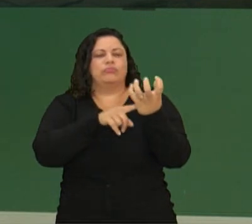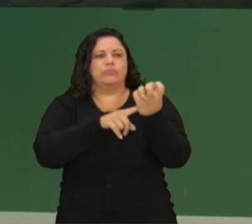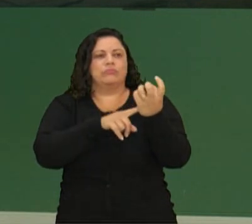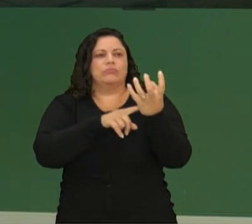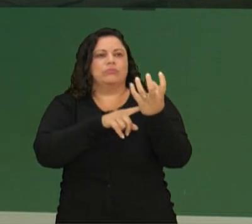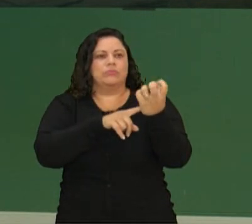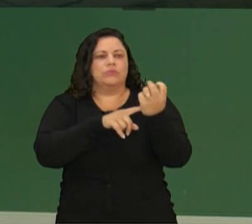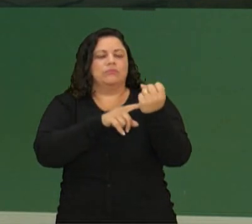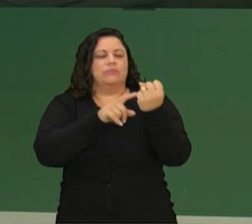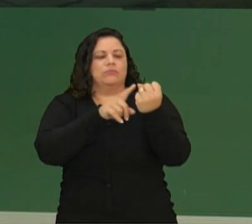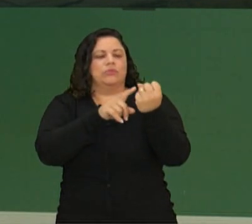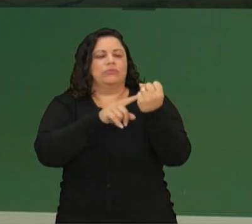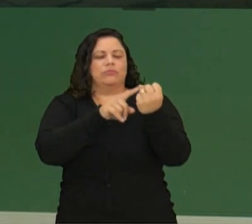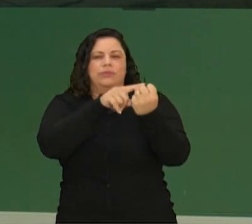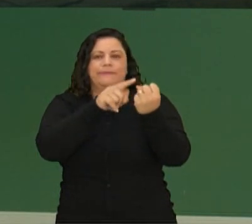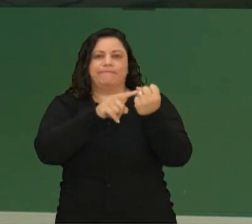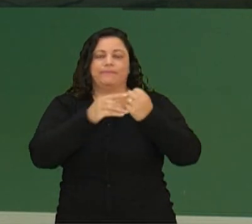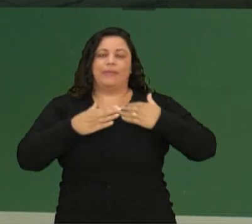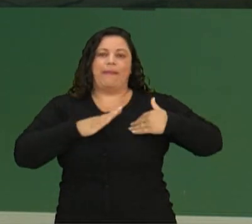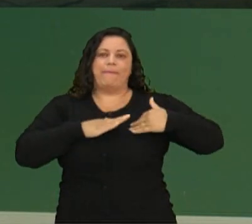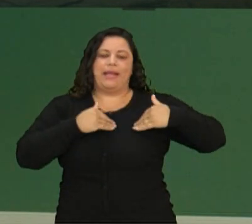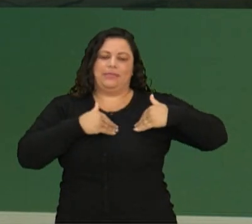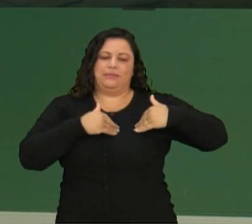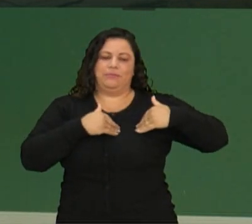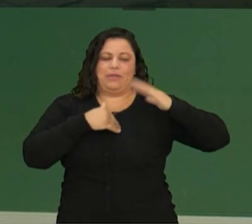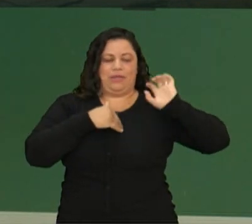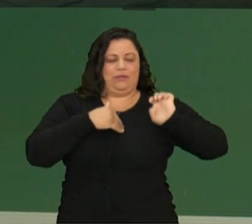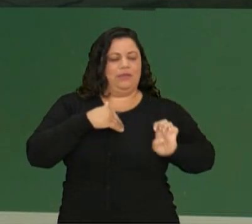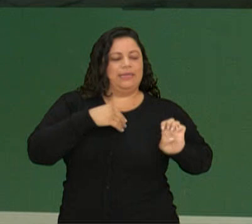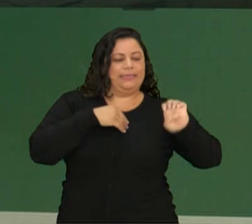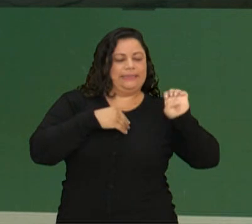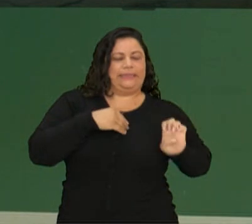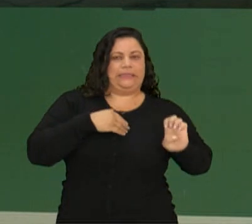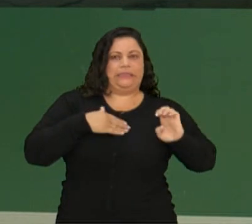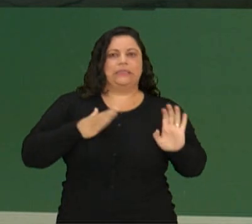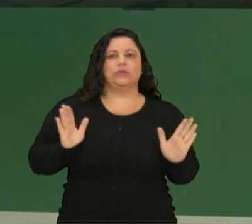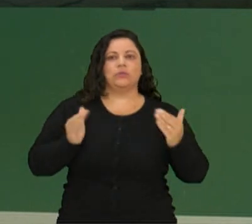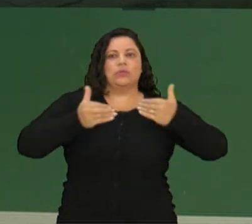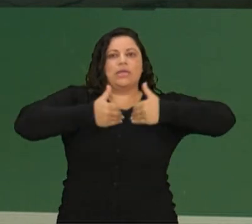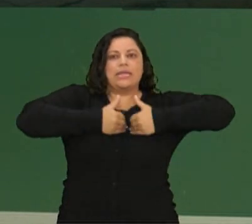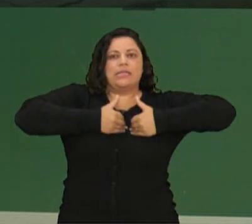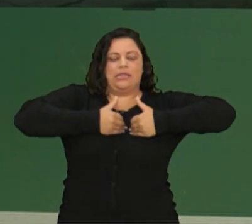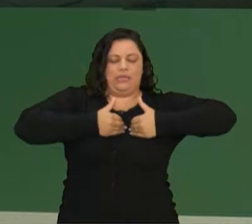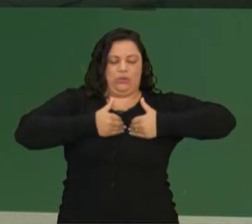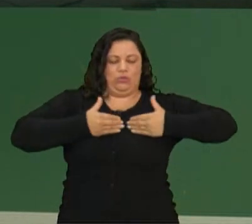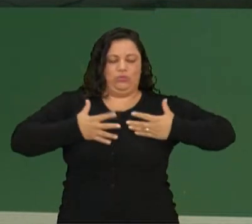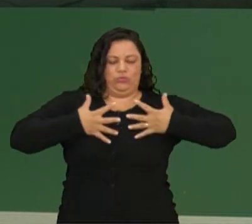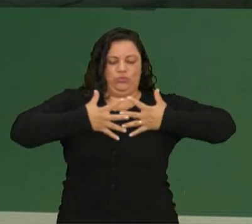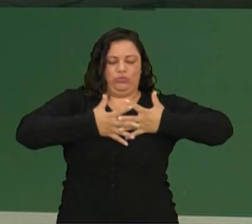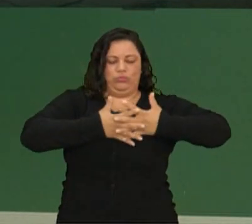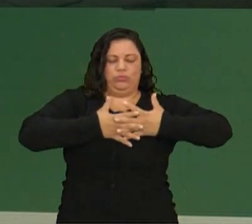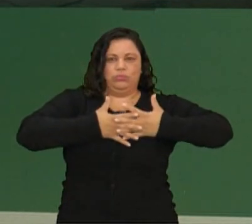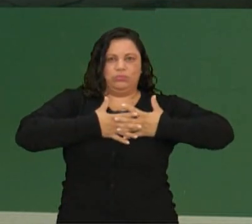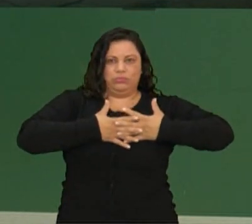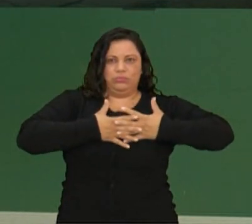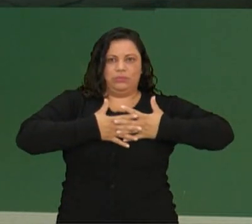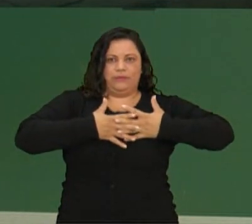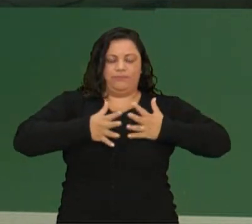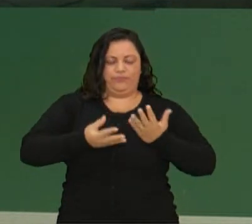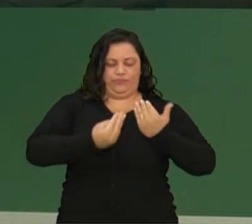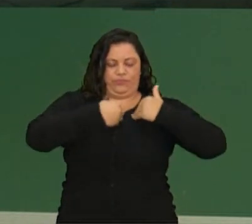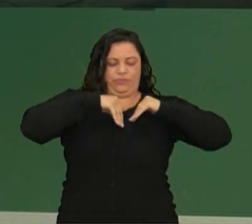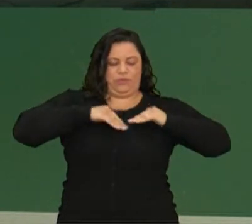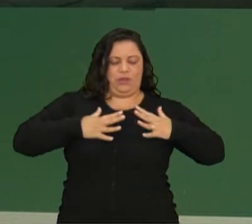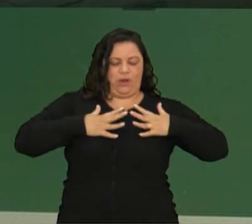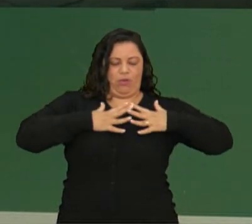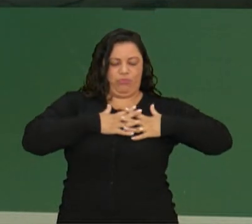mais voltado para o lado esquerdo do seu peito, dentro da caixa torácica, né? Bem protegidinho aí, afinal ele é uma bomba